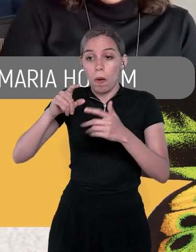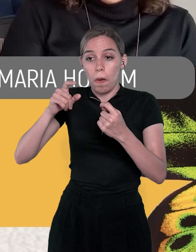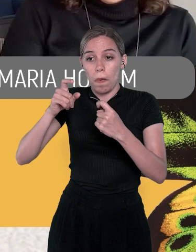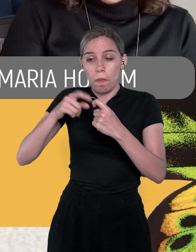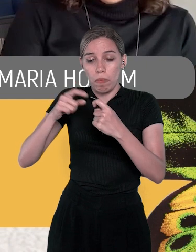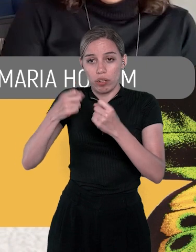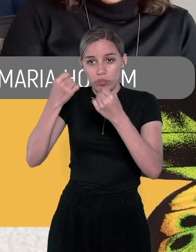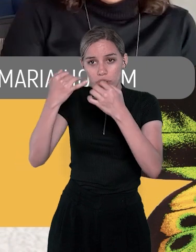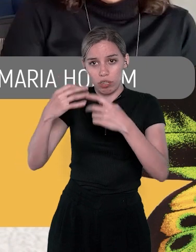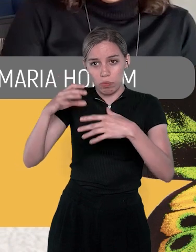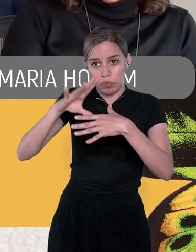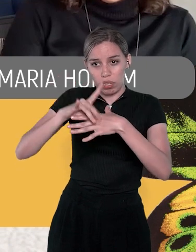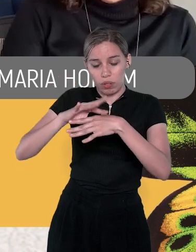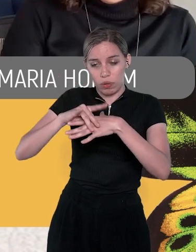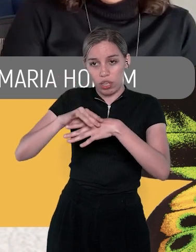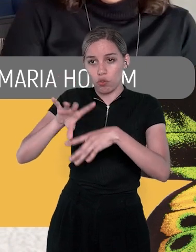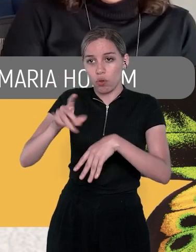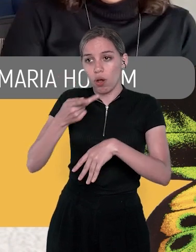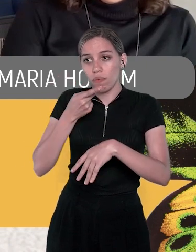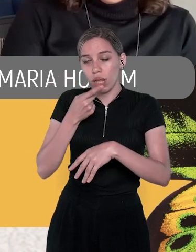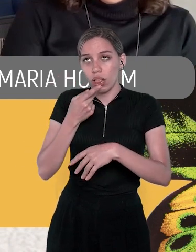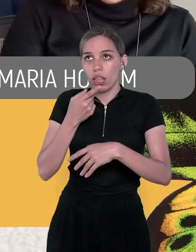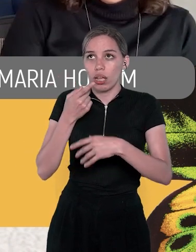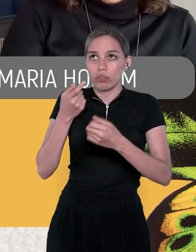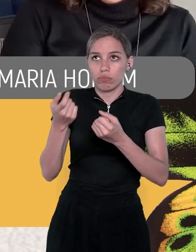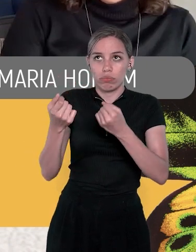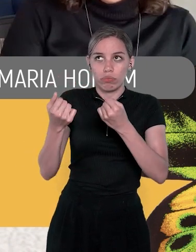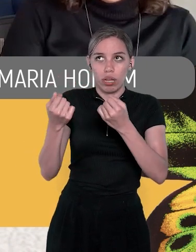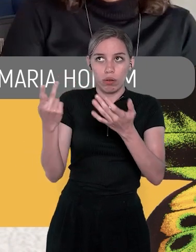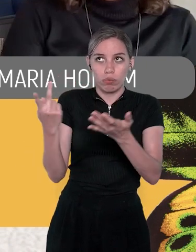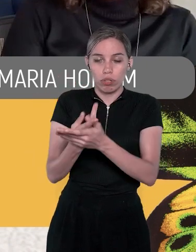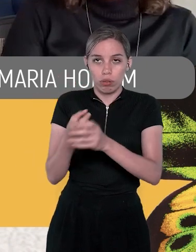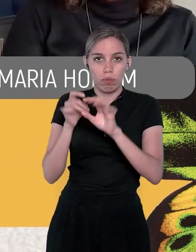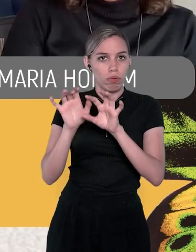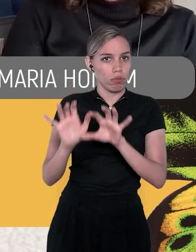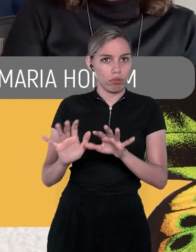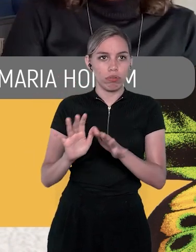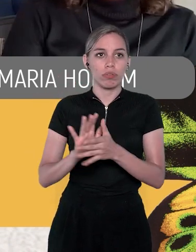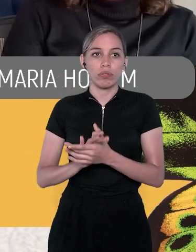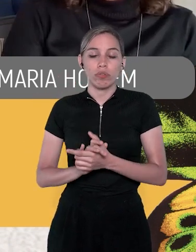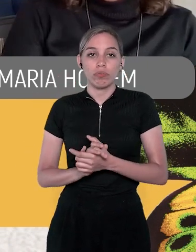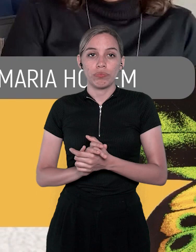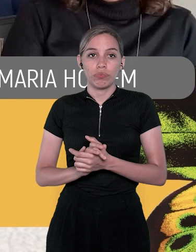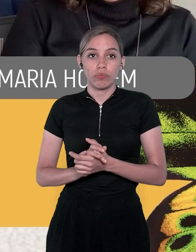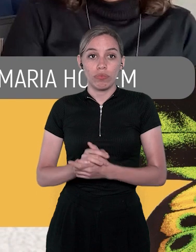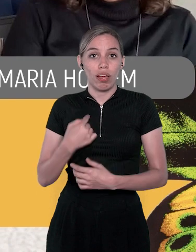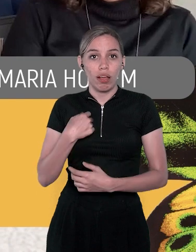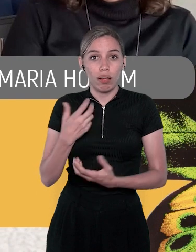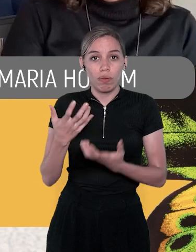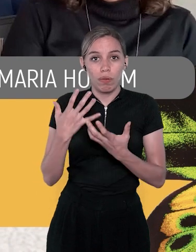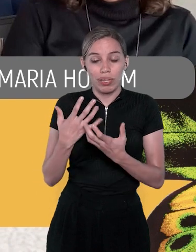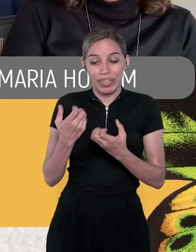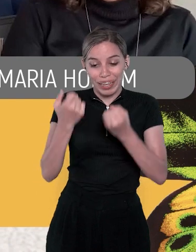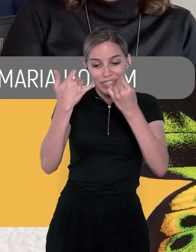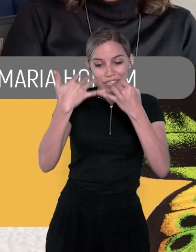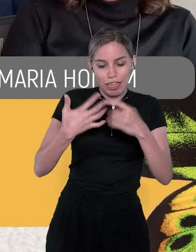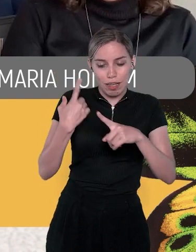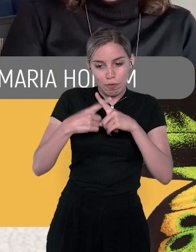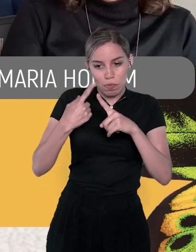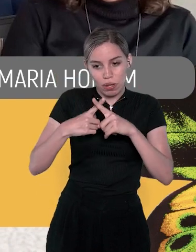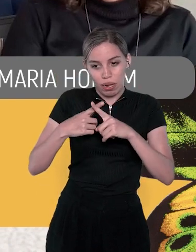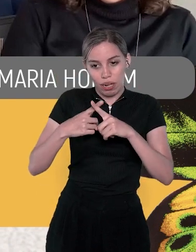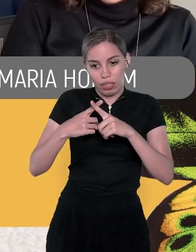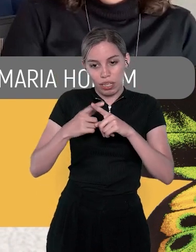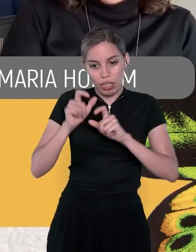contágio. A especialidade dele é o contágio, né? Eu quero explicar as razões pelas quais as